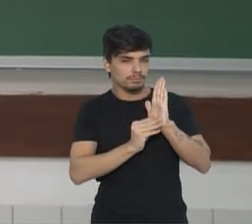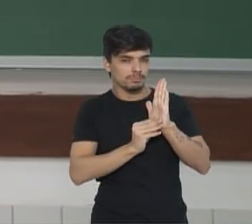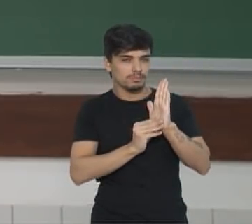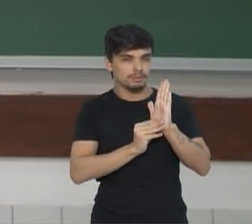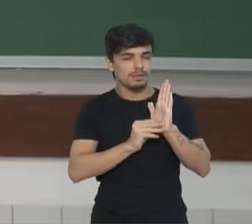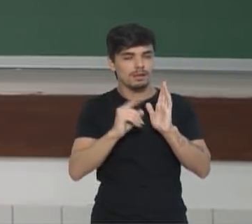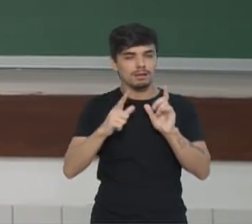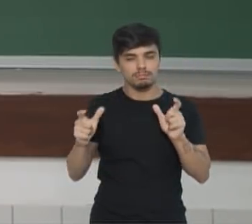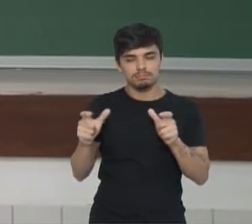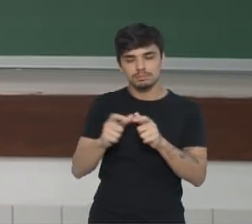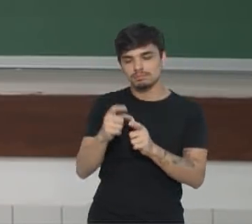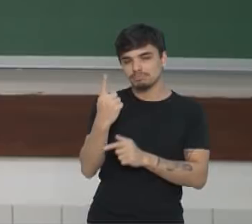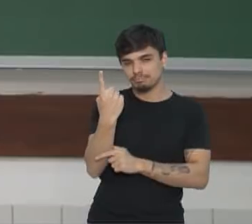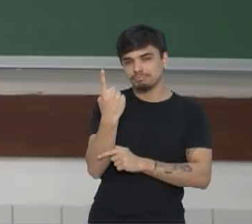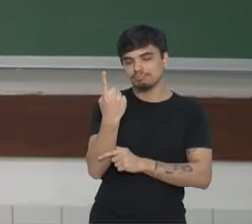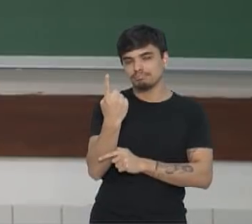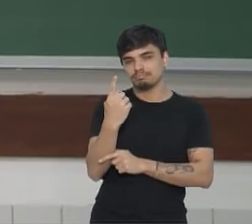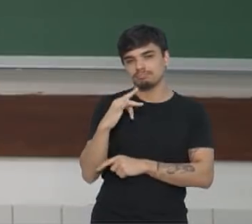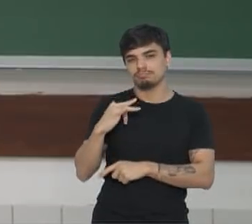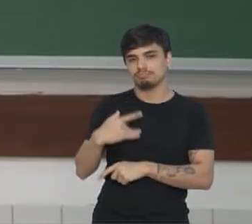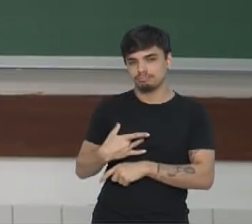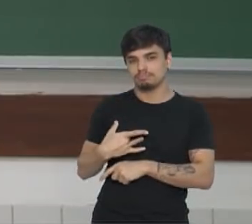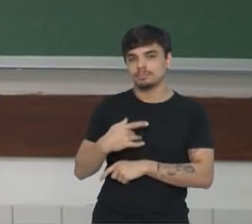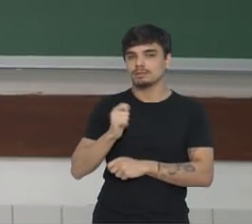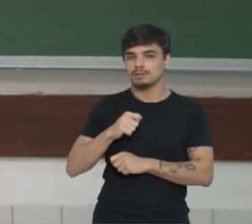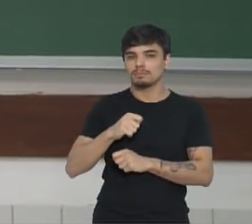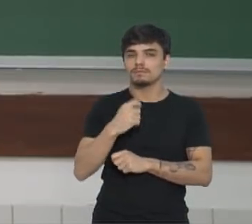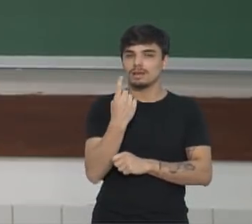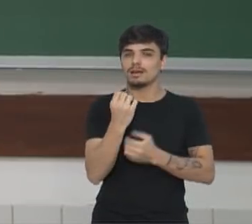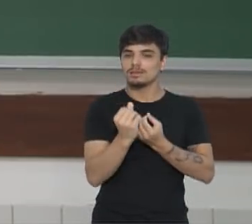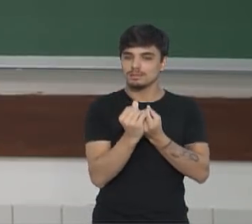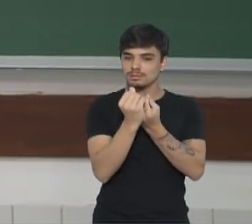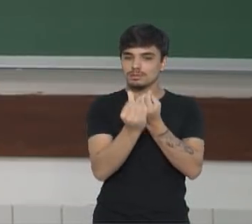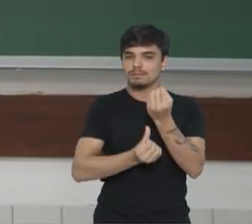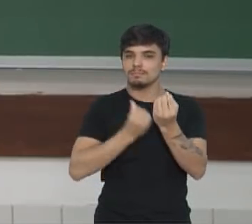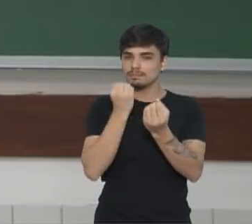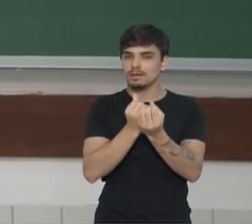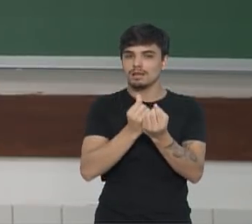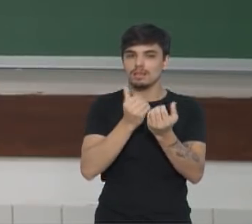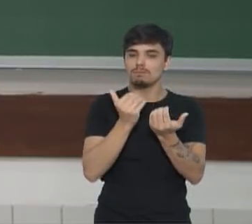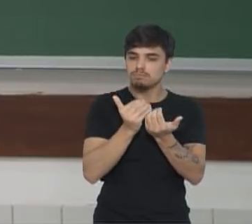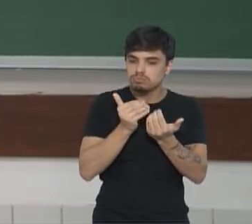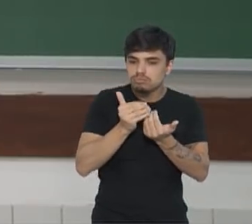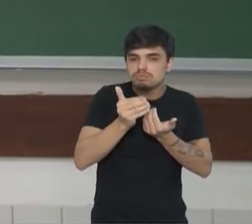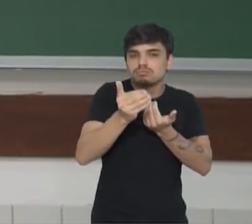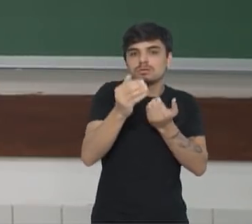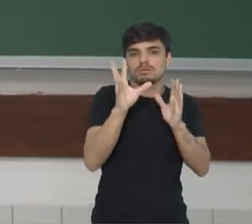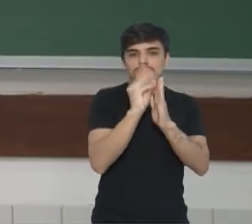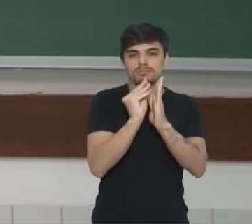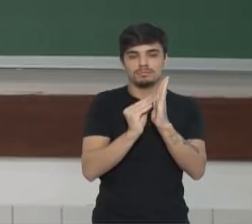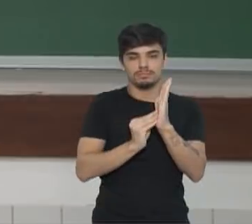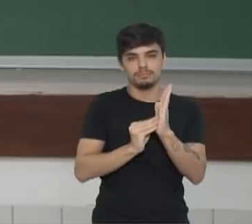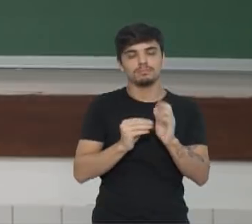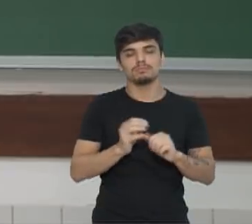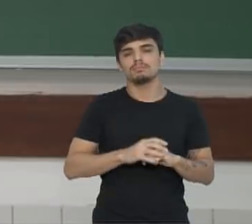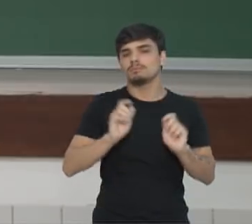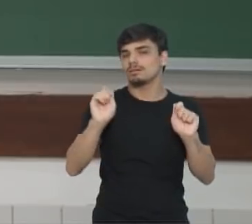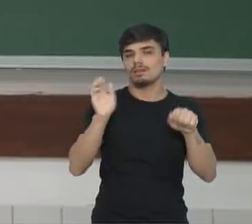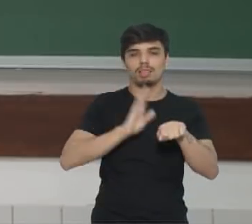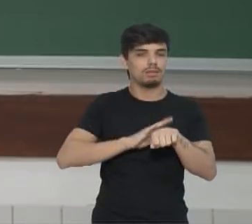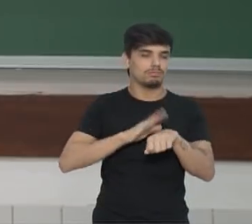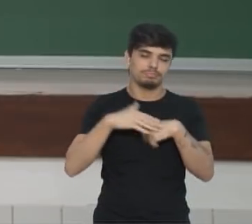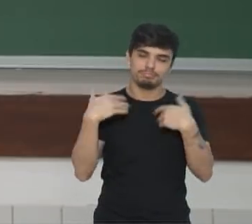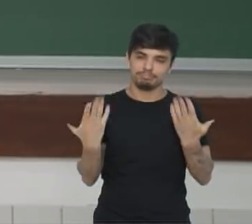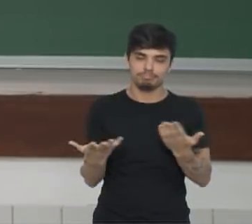dar em uma aula apenas. Dava para ficar um semestre inteiro só falando desse período. Mas nós não temos tempo para tudo isso,